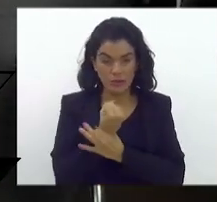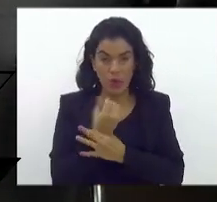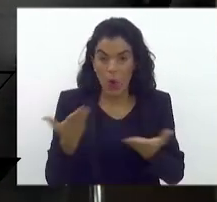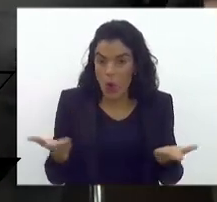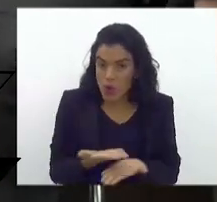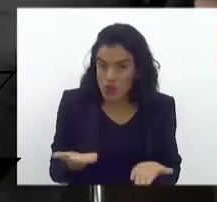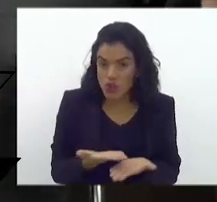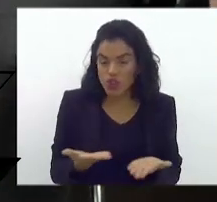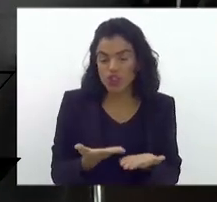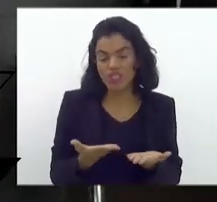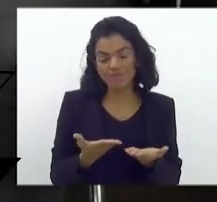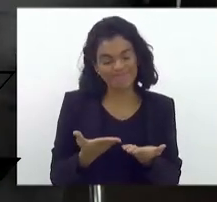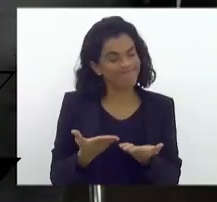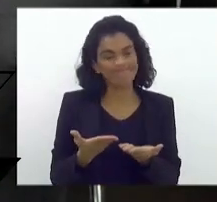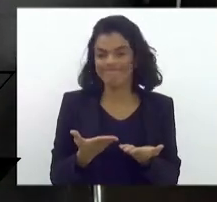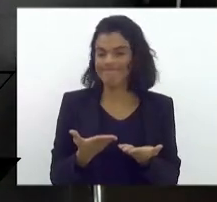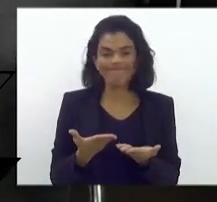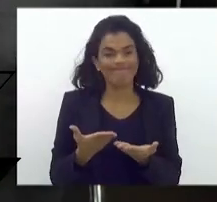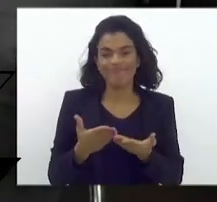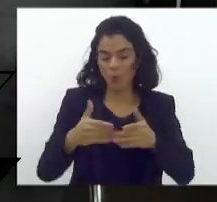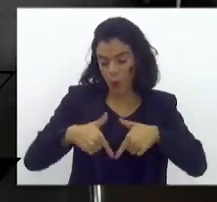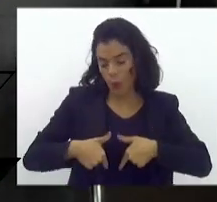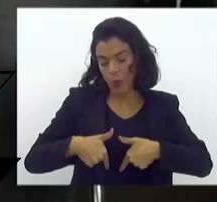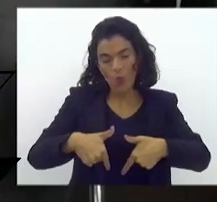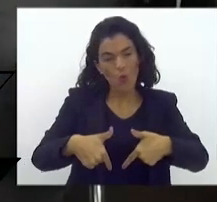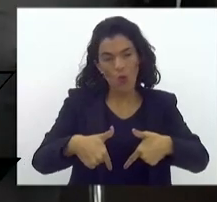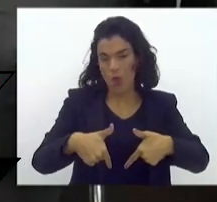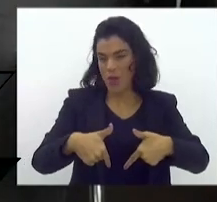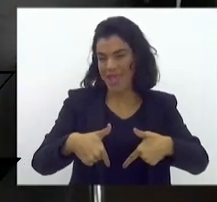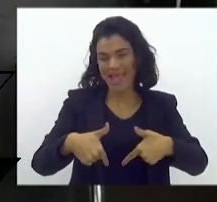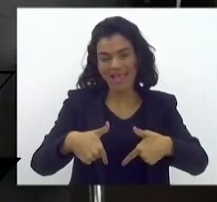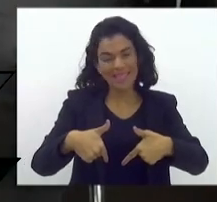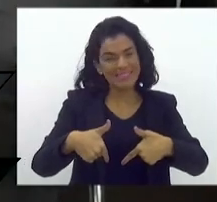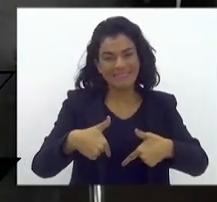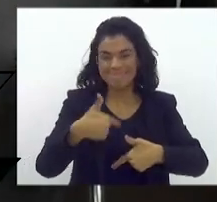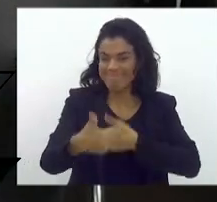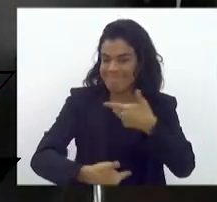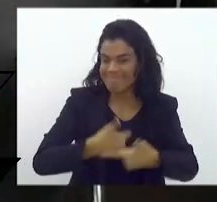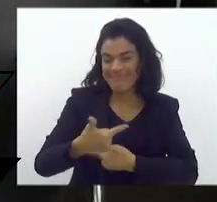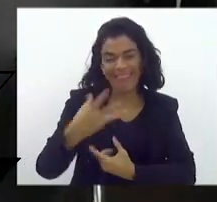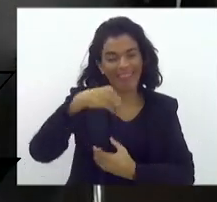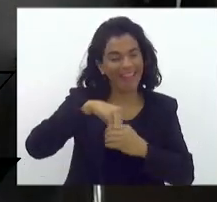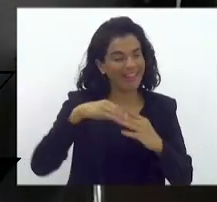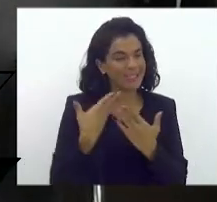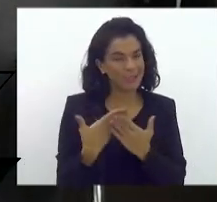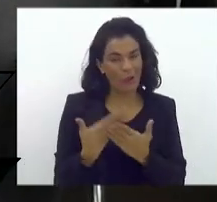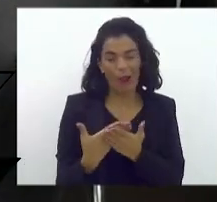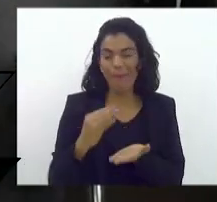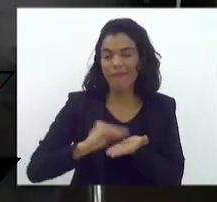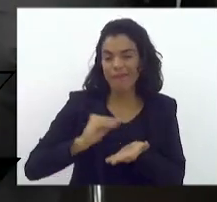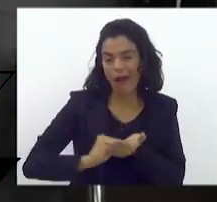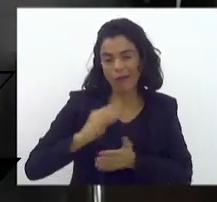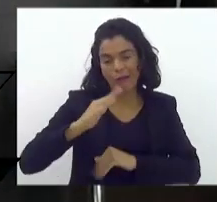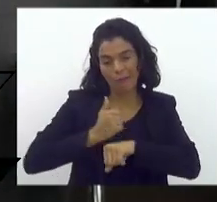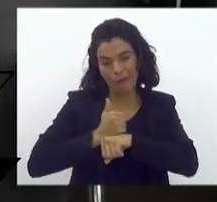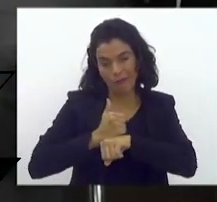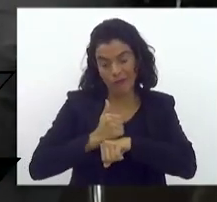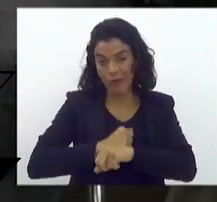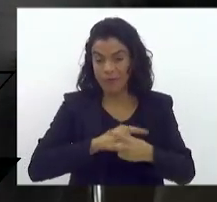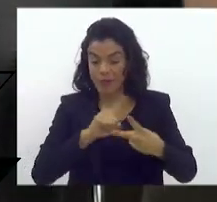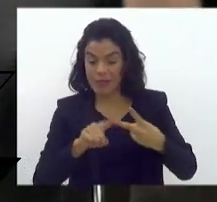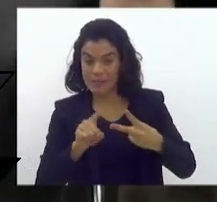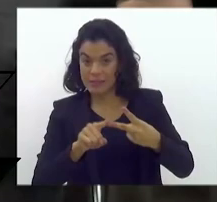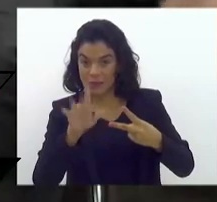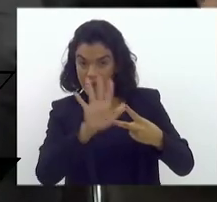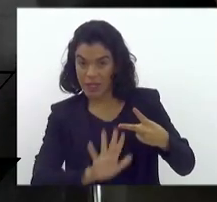hoje, acabaria tendo a sua aplicabilidade anulada pela carência de profissionais que tem na escola. E o segundo aspecto é que